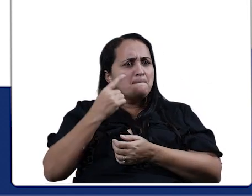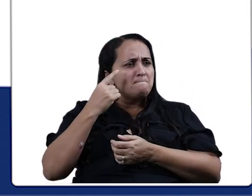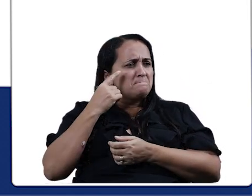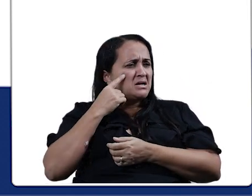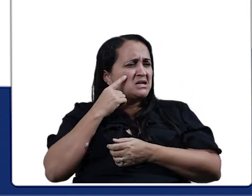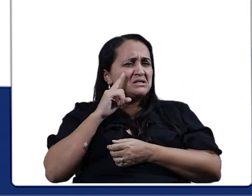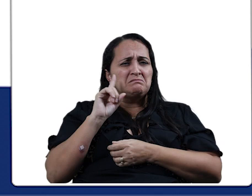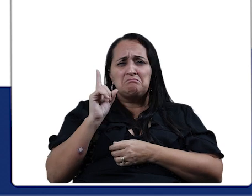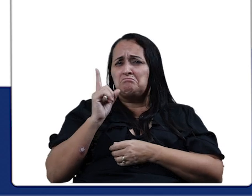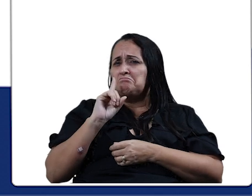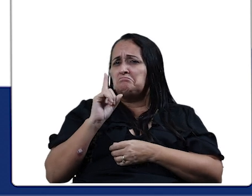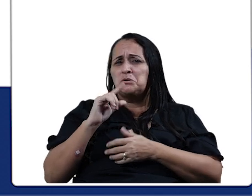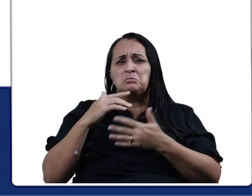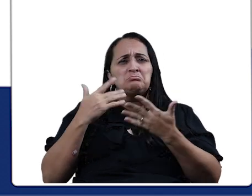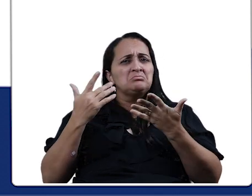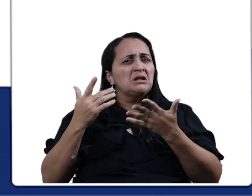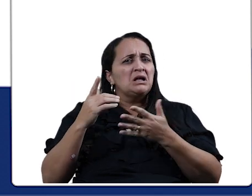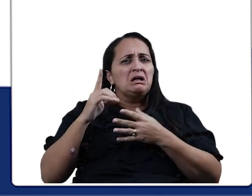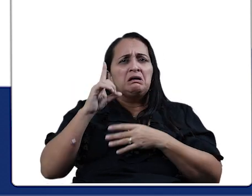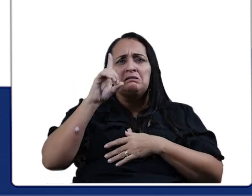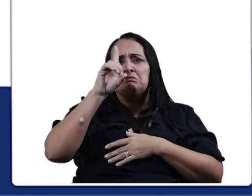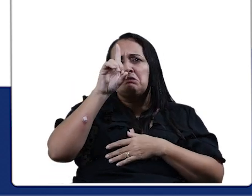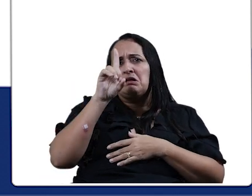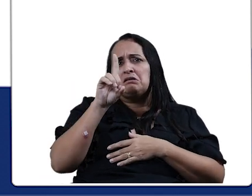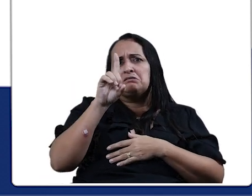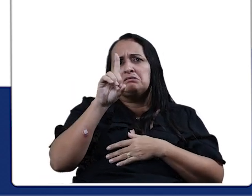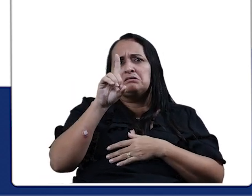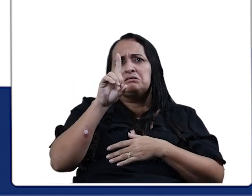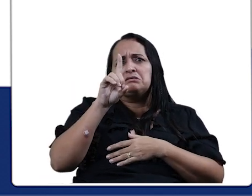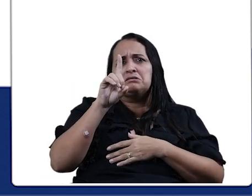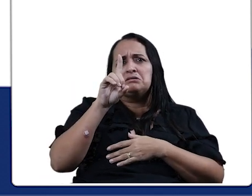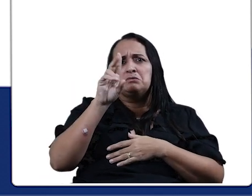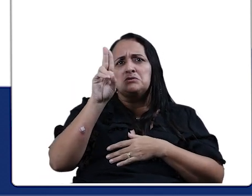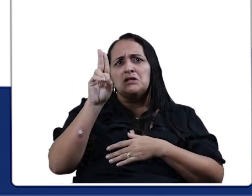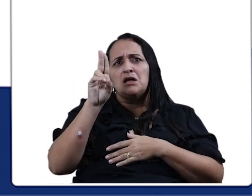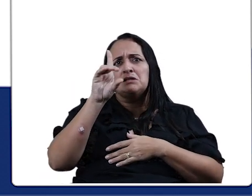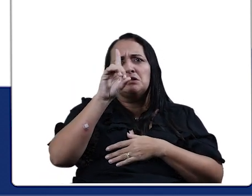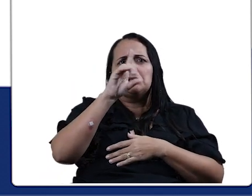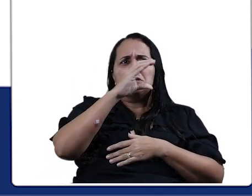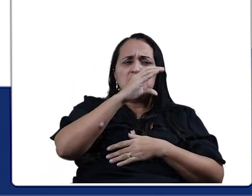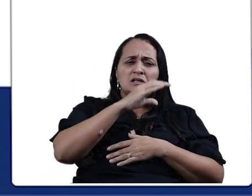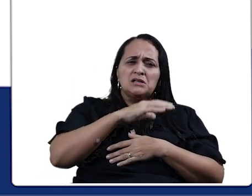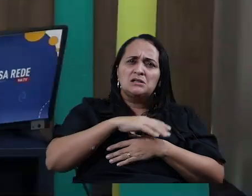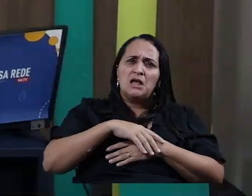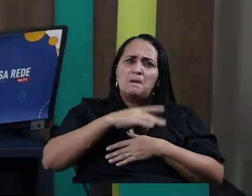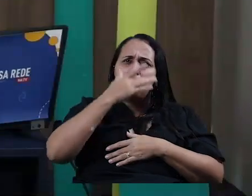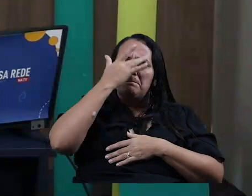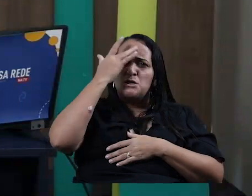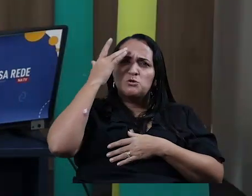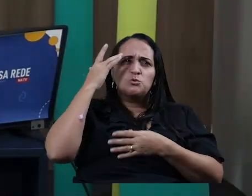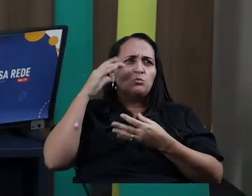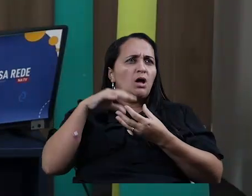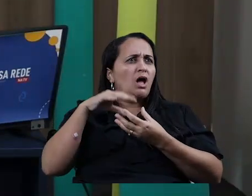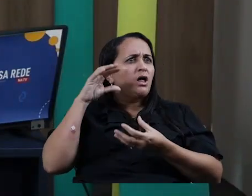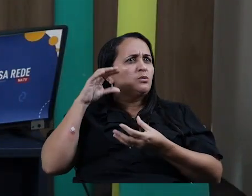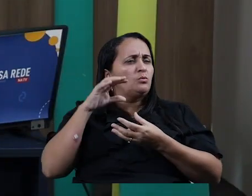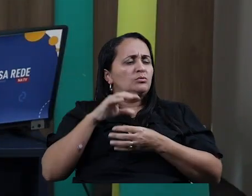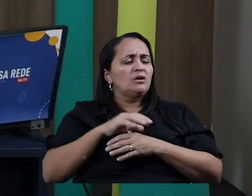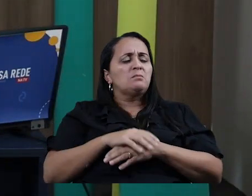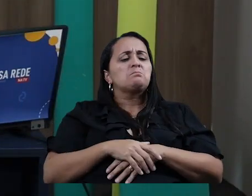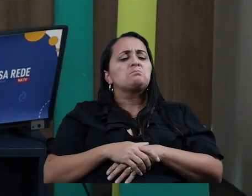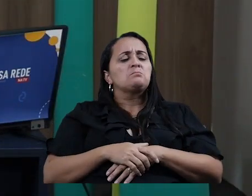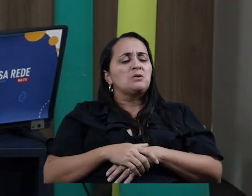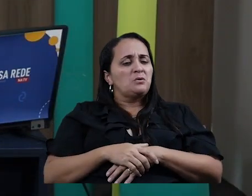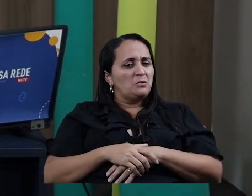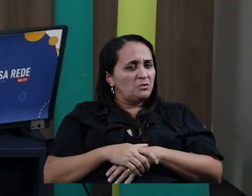não cai dezena, centena lá para os maiores, não. Você aprendendo aí com seu conhecimento de ciclo